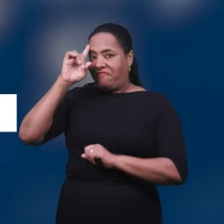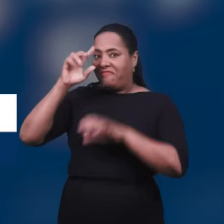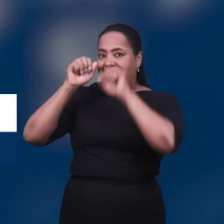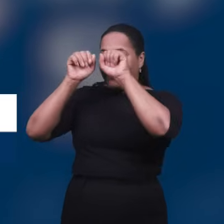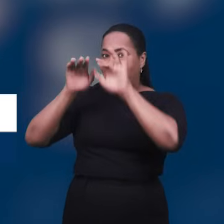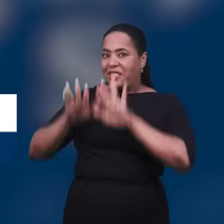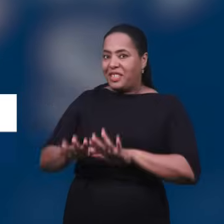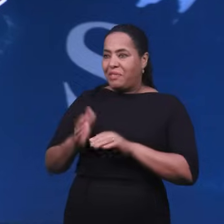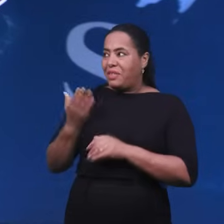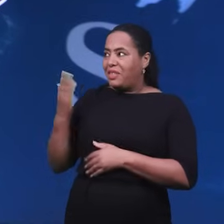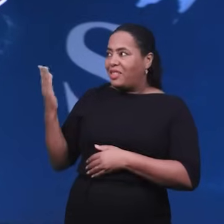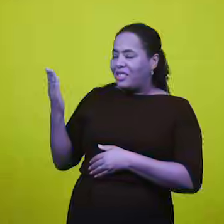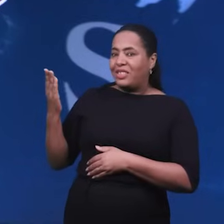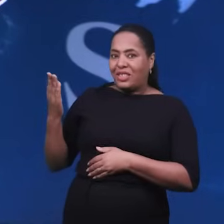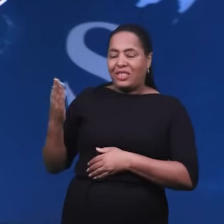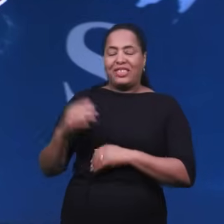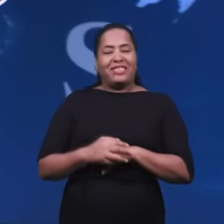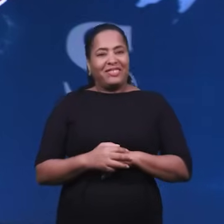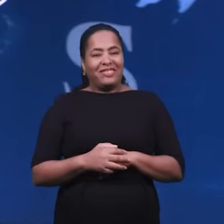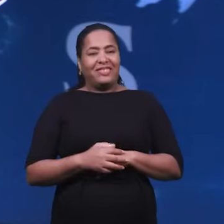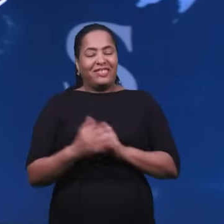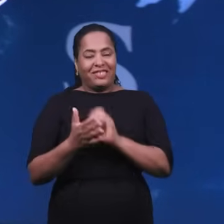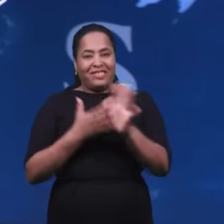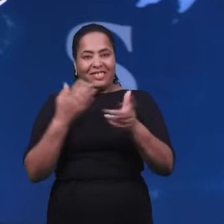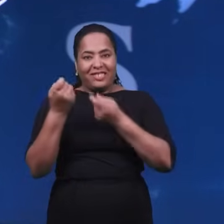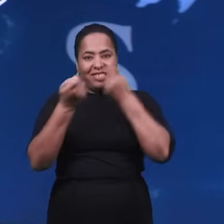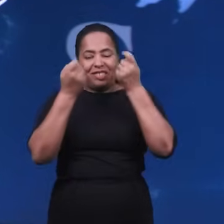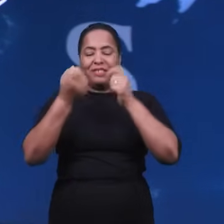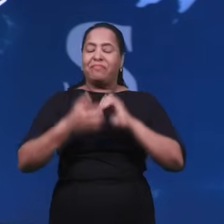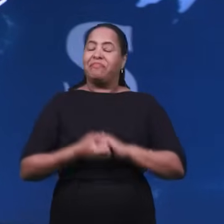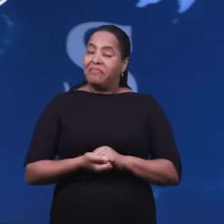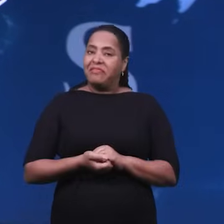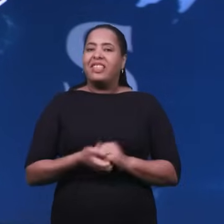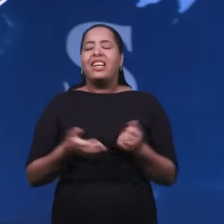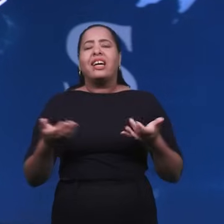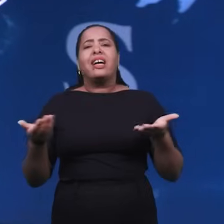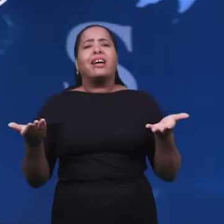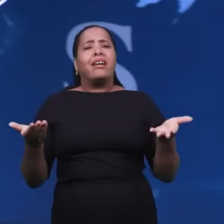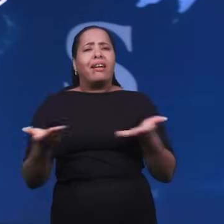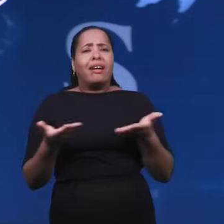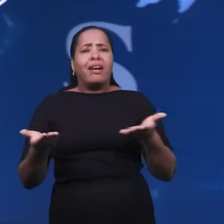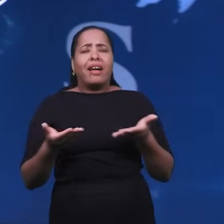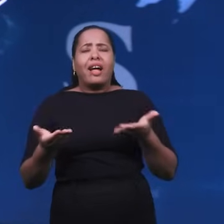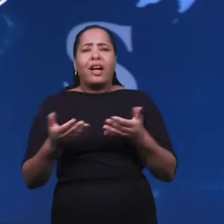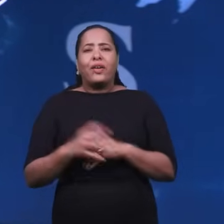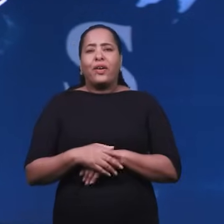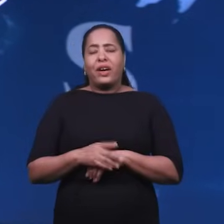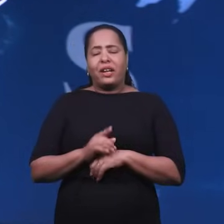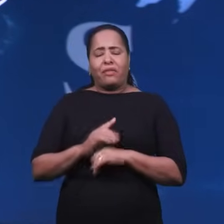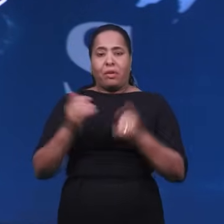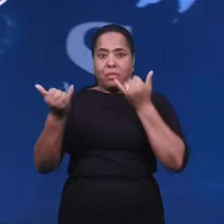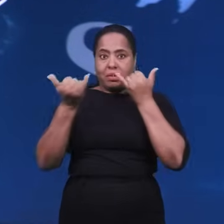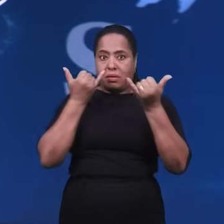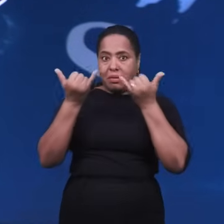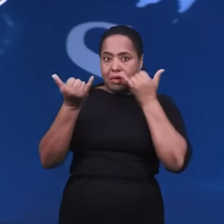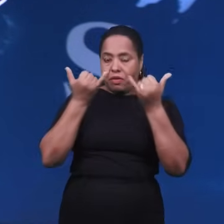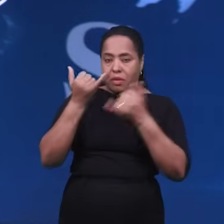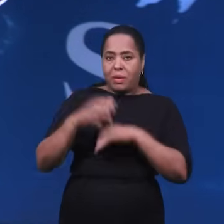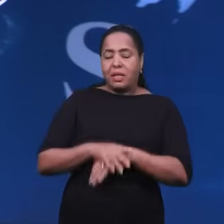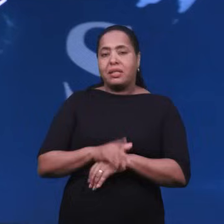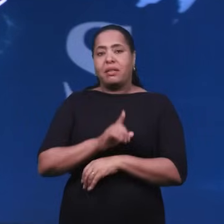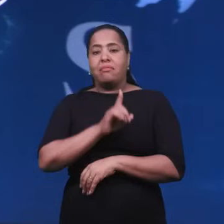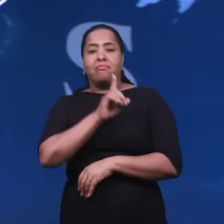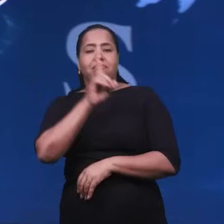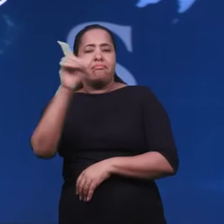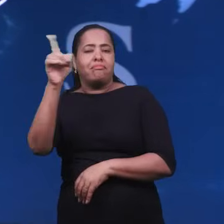Janeiro, comemorando aí mais um ano. Aleluia! Bom, e agora sim vamos para os nossos correspondentes. Vamos diretamente ali